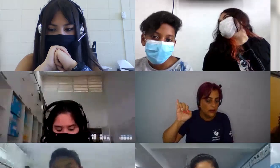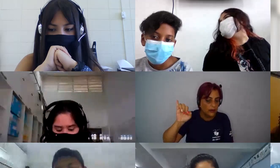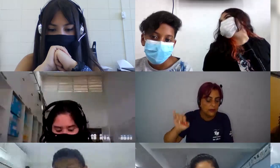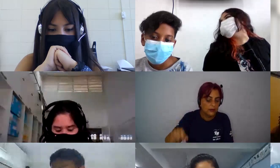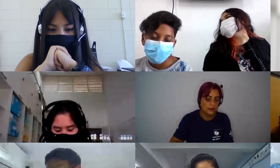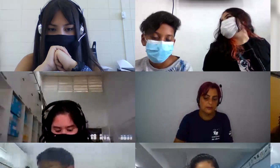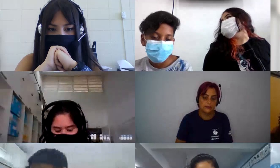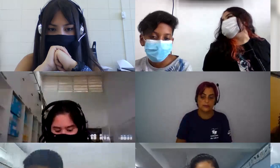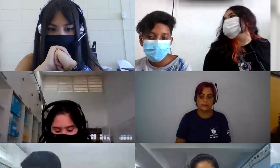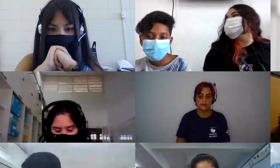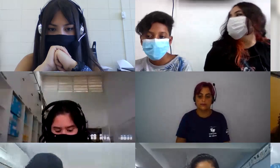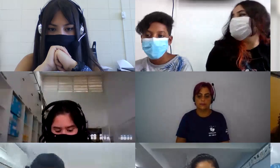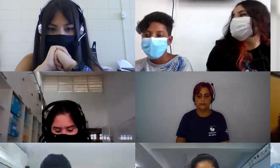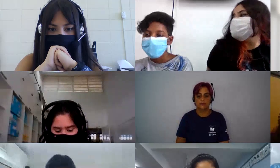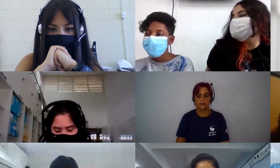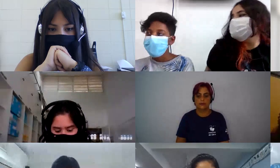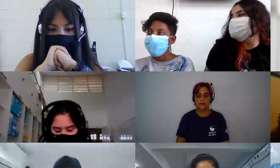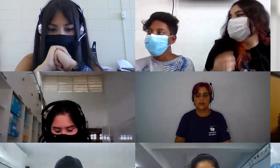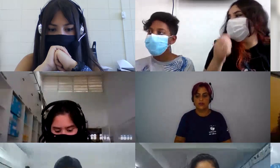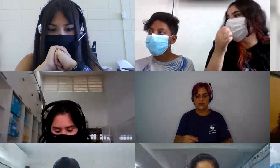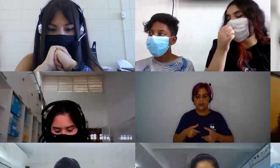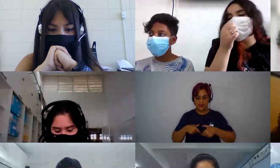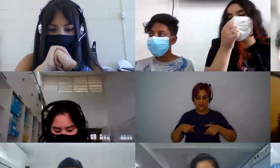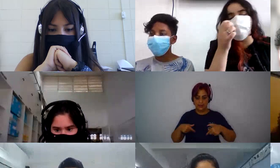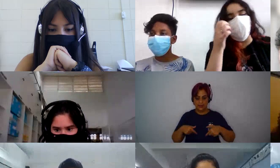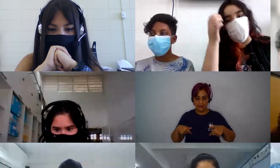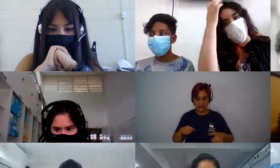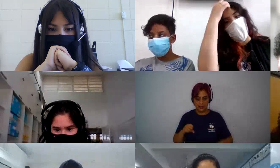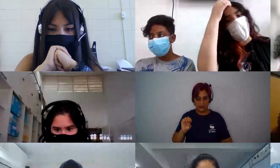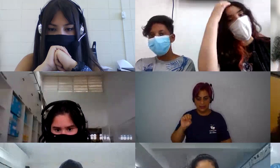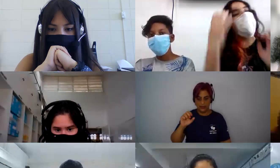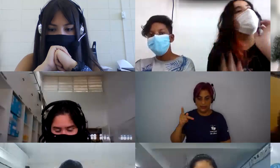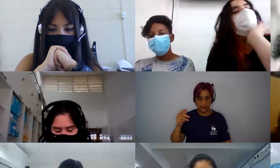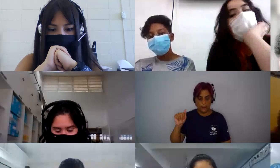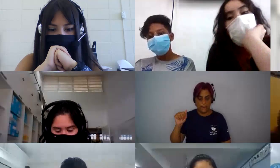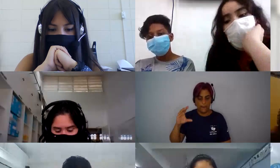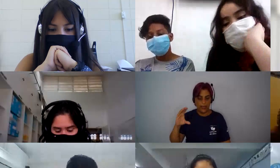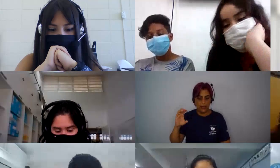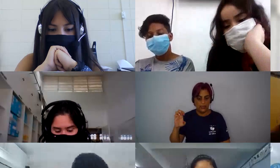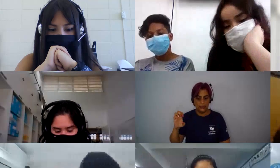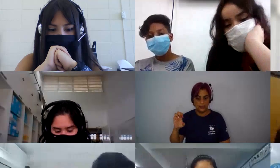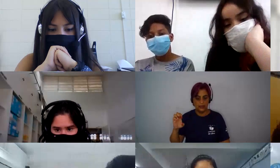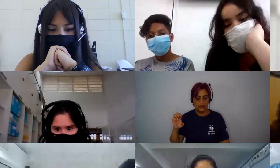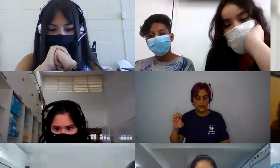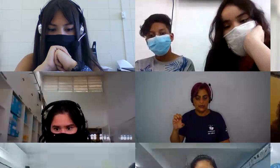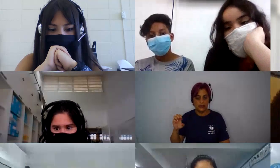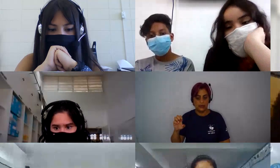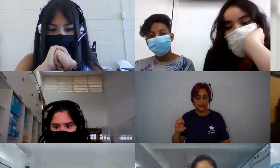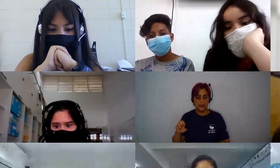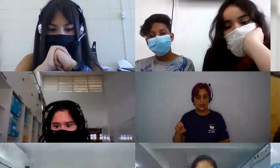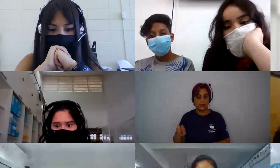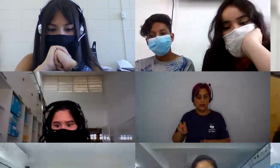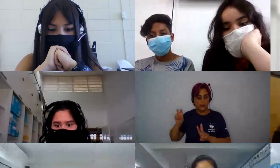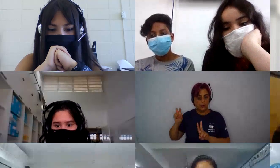Nessa janelinha de baixo. Você com uma camiseta escrito Space e do seu lado uma adolescente. Vamos lá.